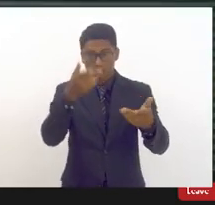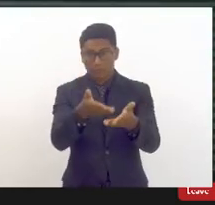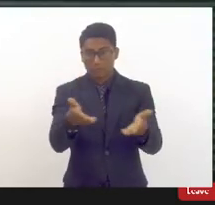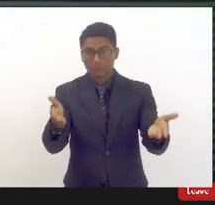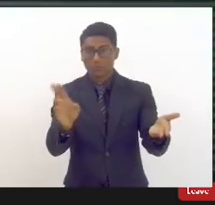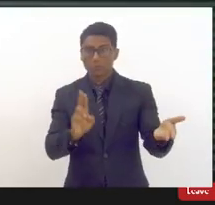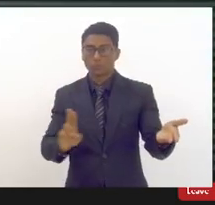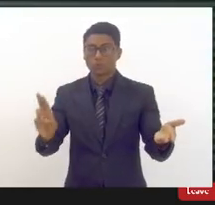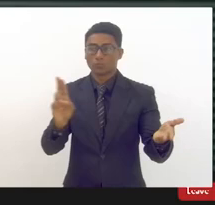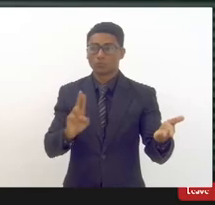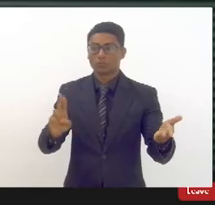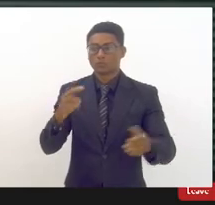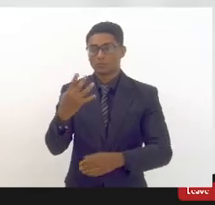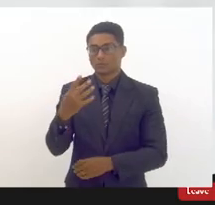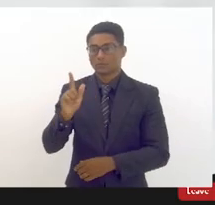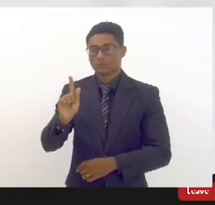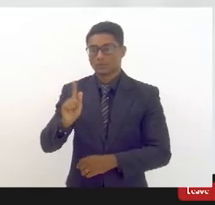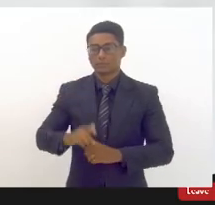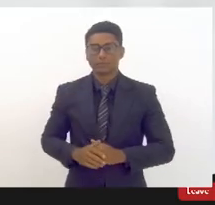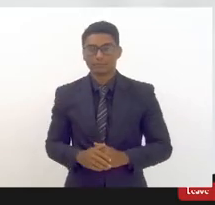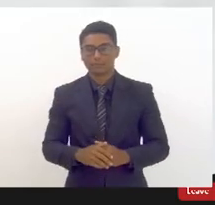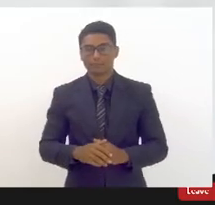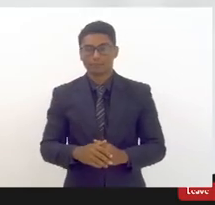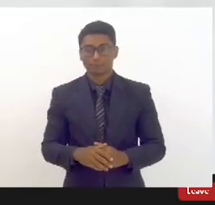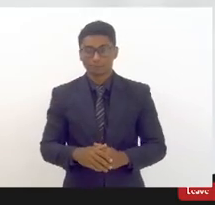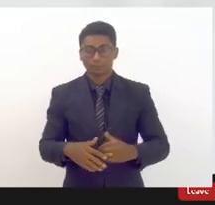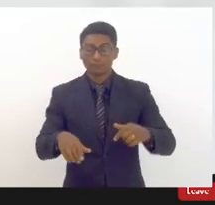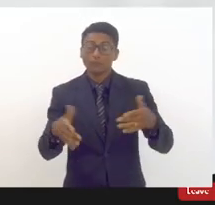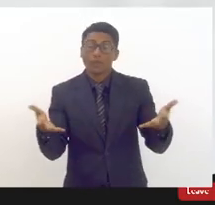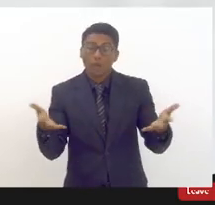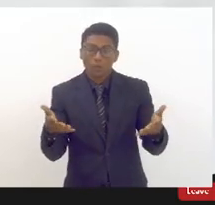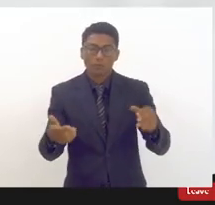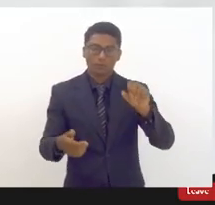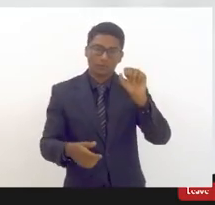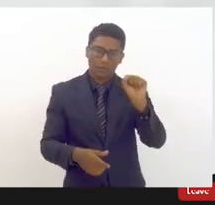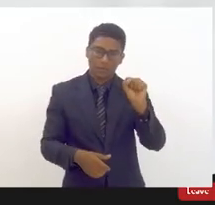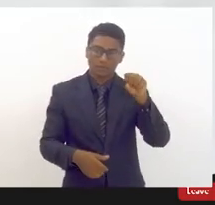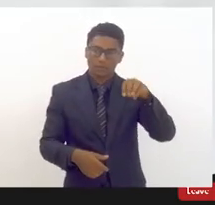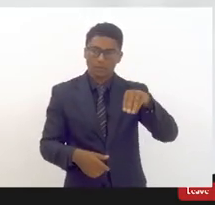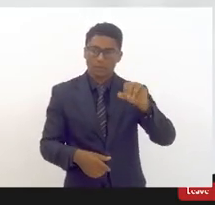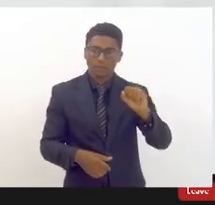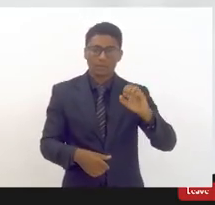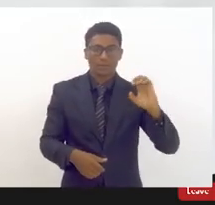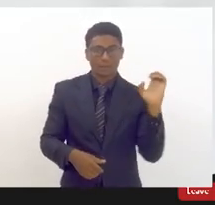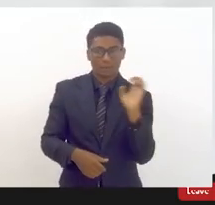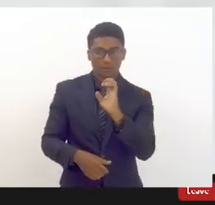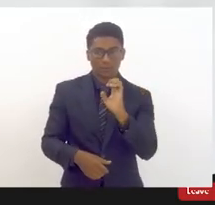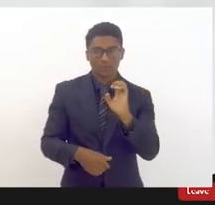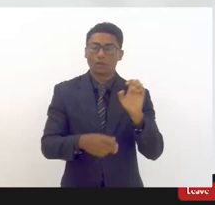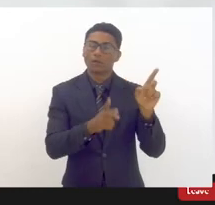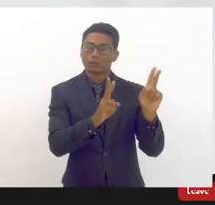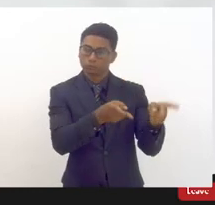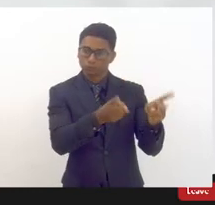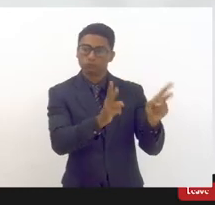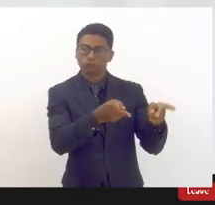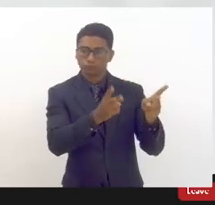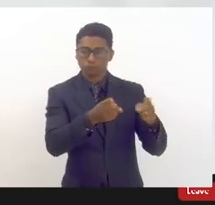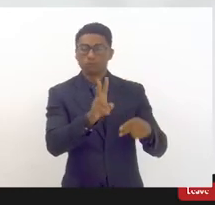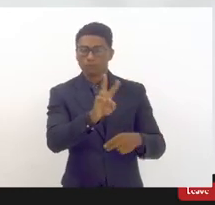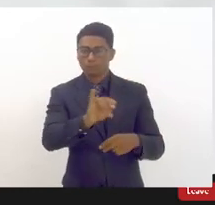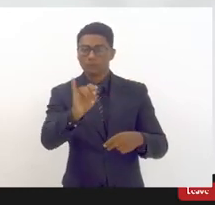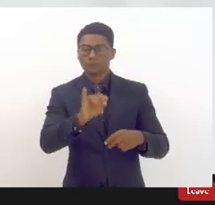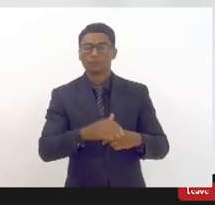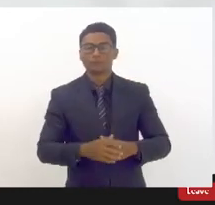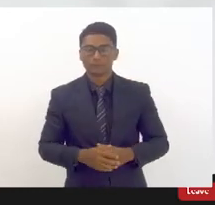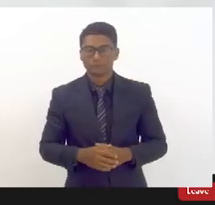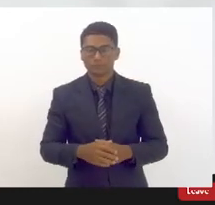Vale observar ainda que a solução atual, né, o SMS de emergência, ele manterá suas funcionalidades. E, aliás, sobre o SMS